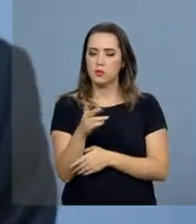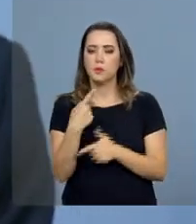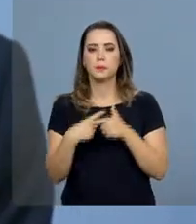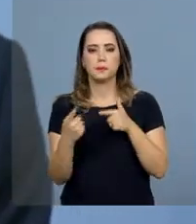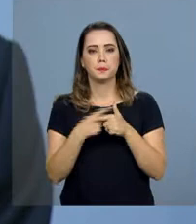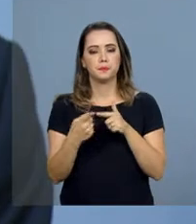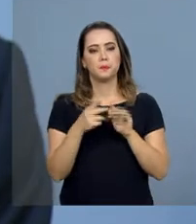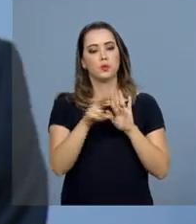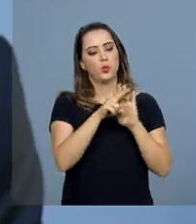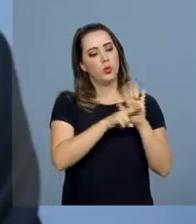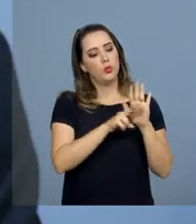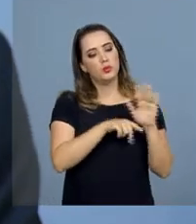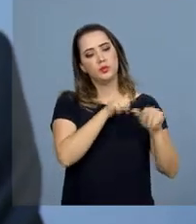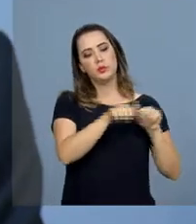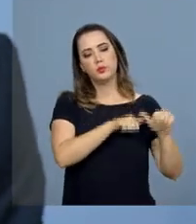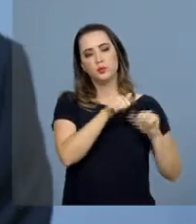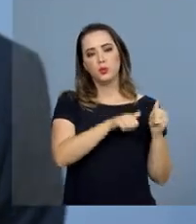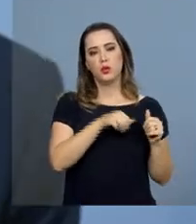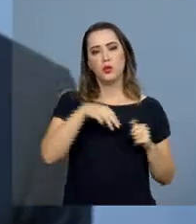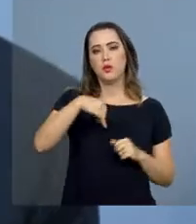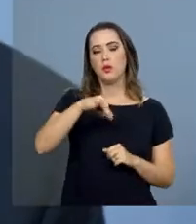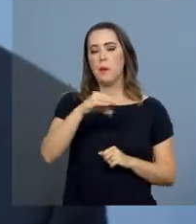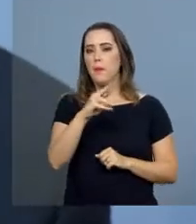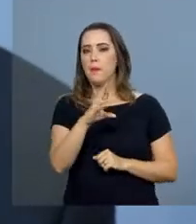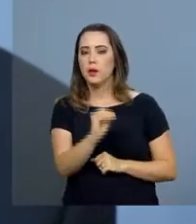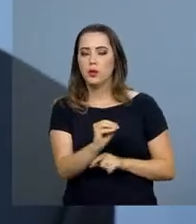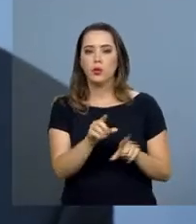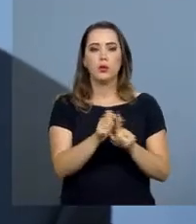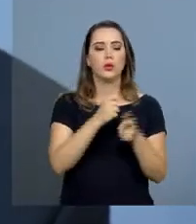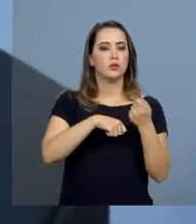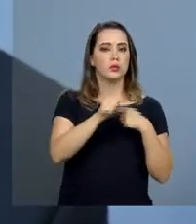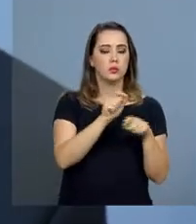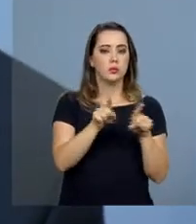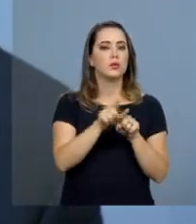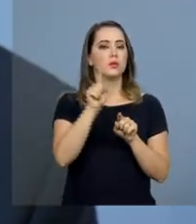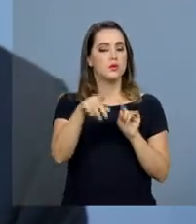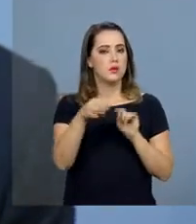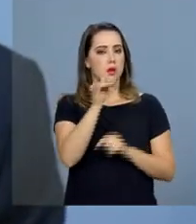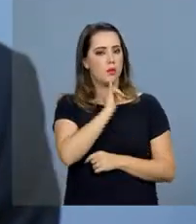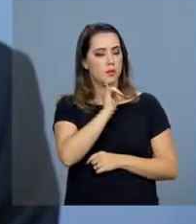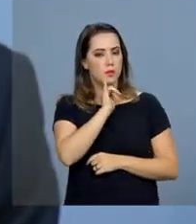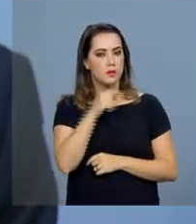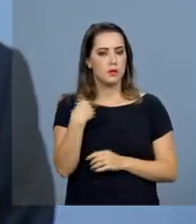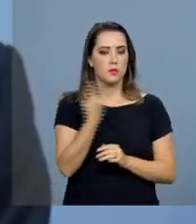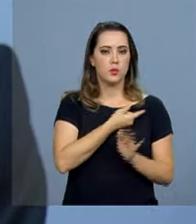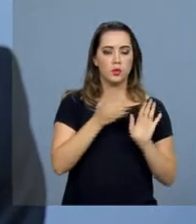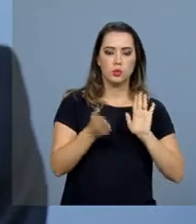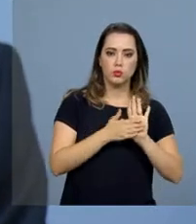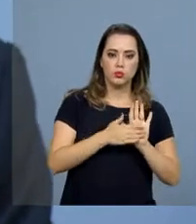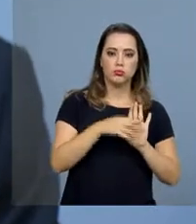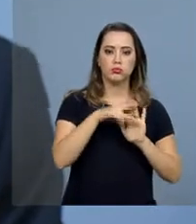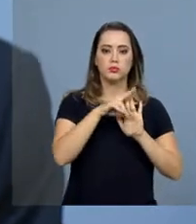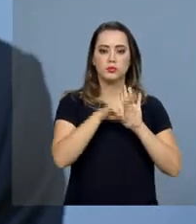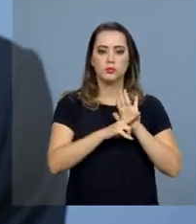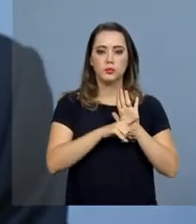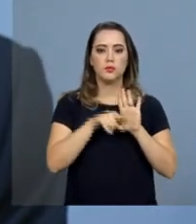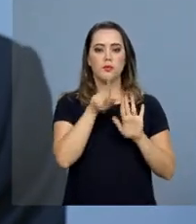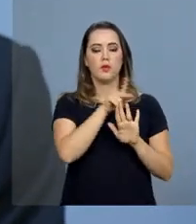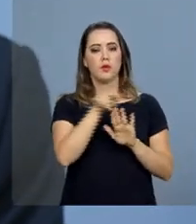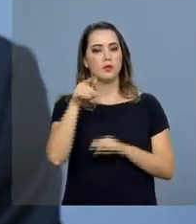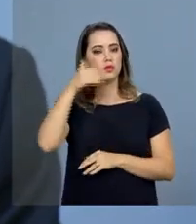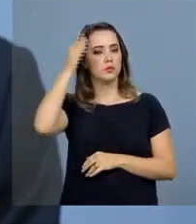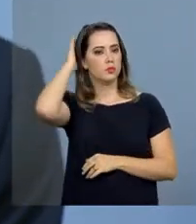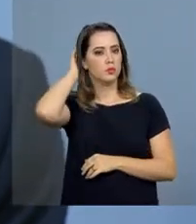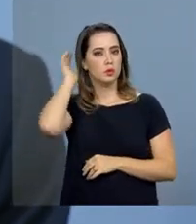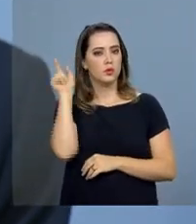reformas estruturais como reformas microeconômicas e este é mais um exemplo do compromisso do governo do presidente é